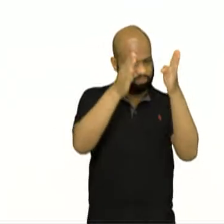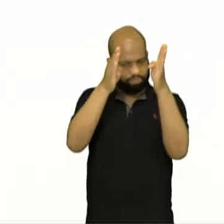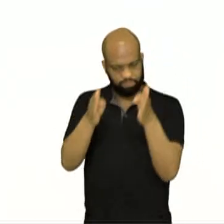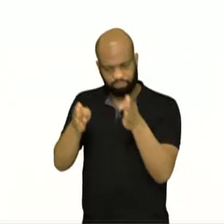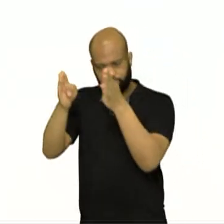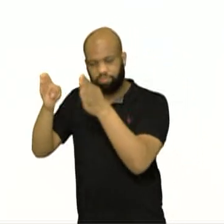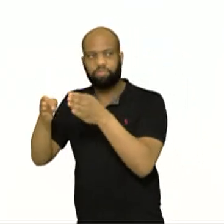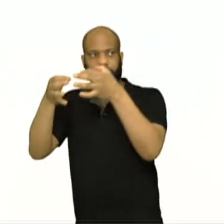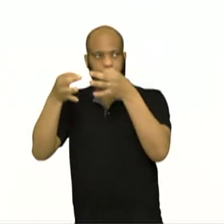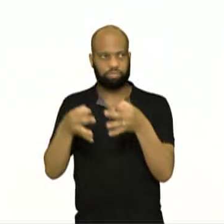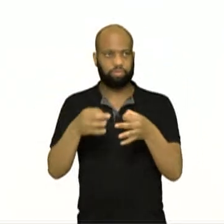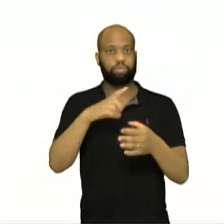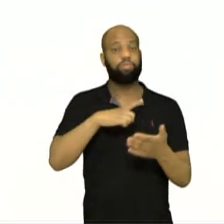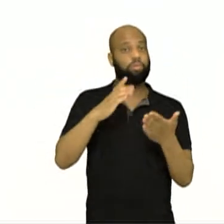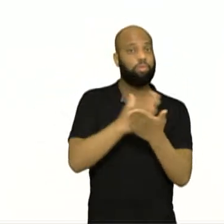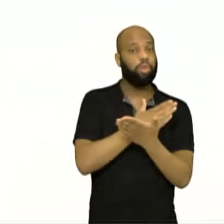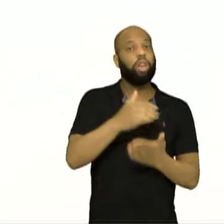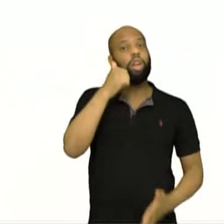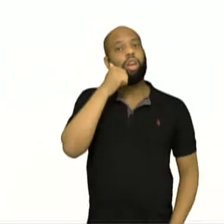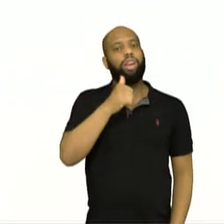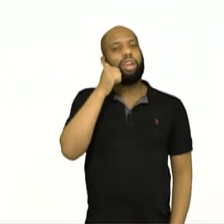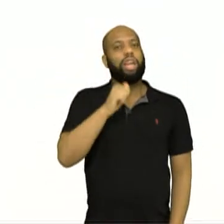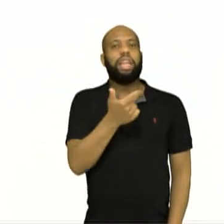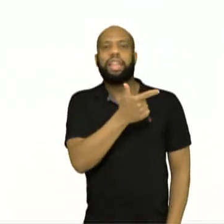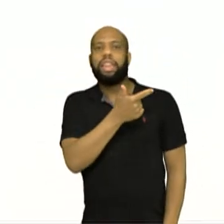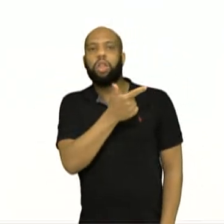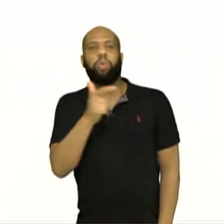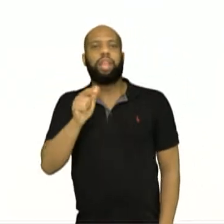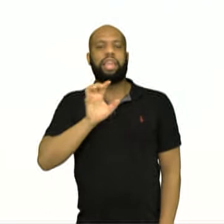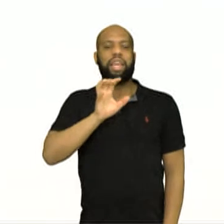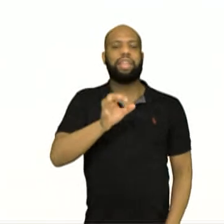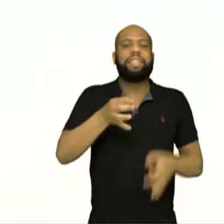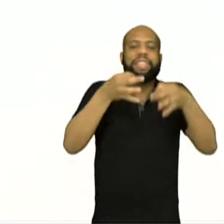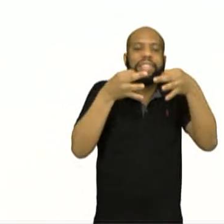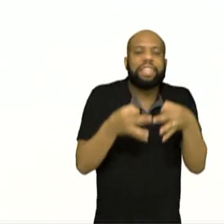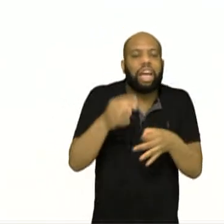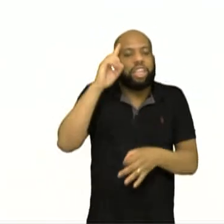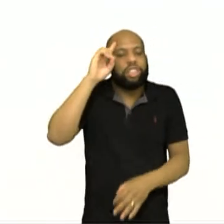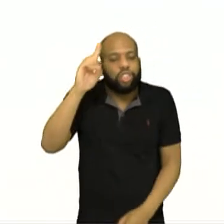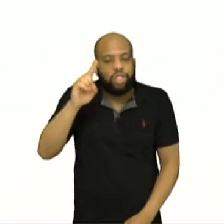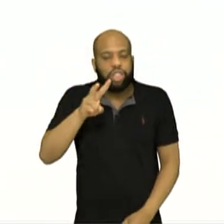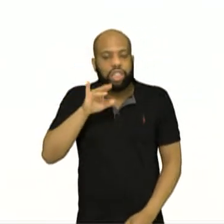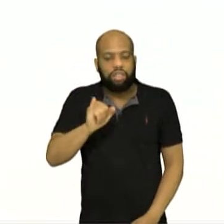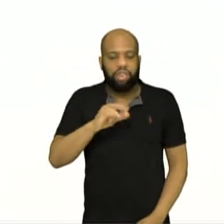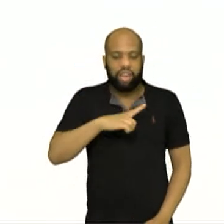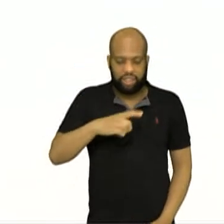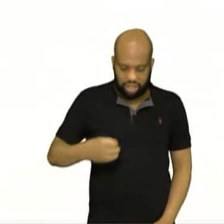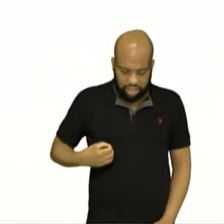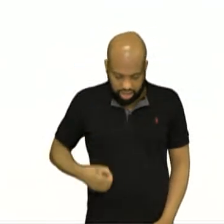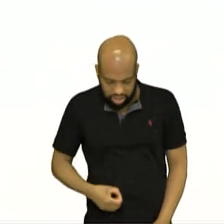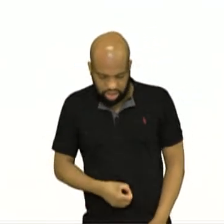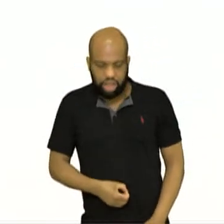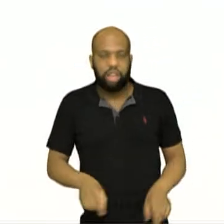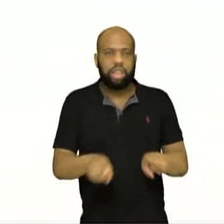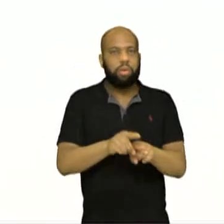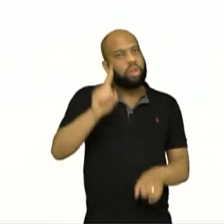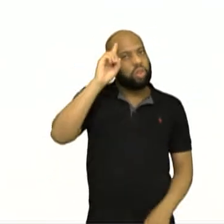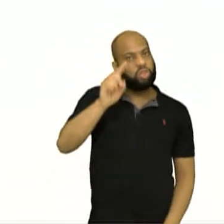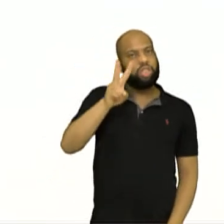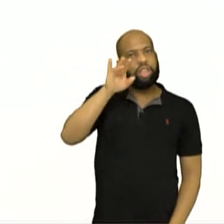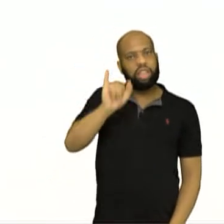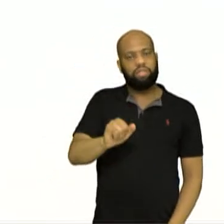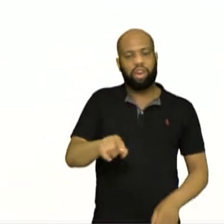regular, acontece de algumas mulheres não ter essa previsibilidade da data da ovulação ou da data da menstruação por não